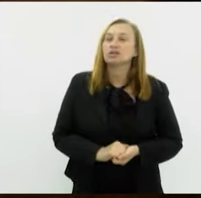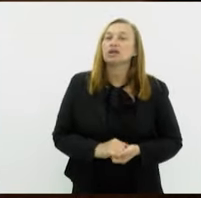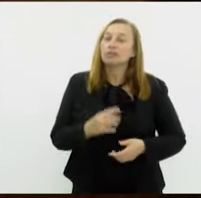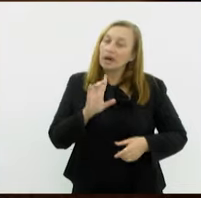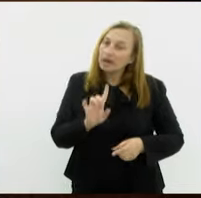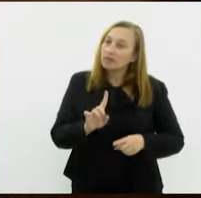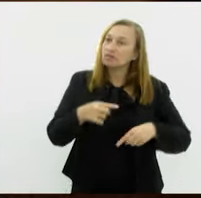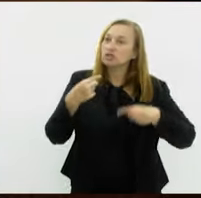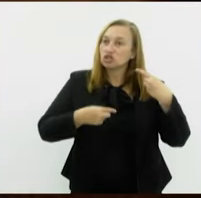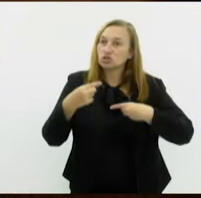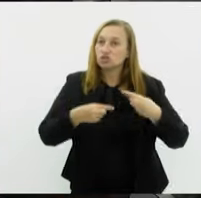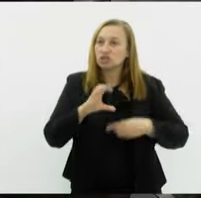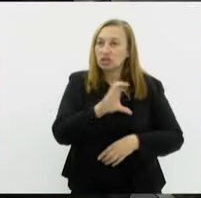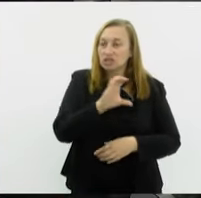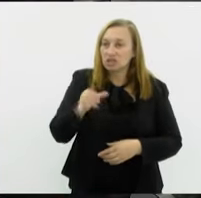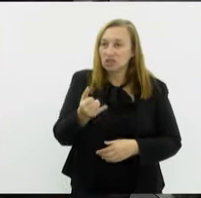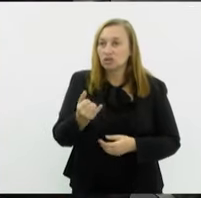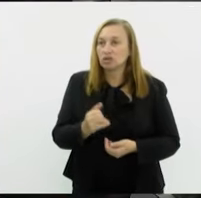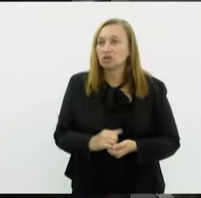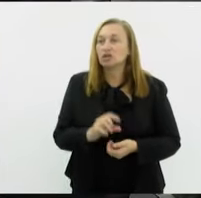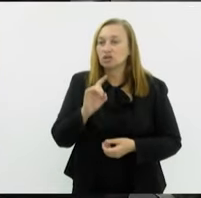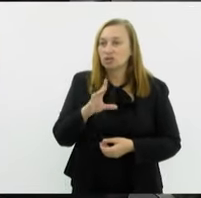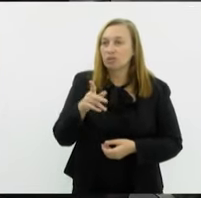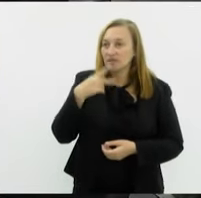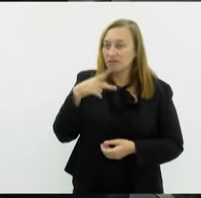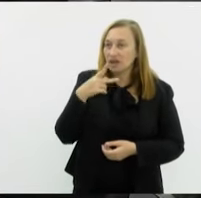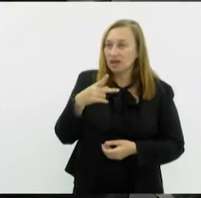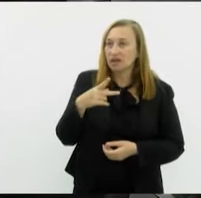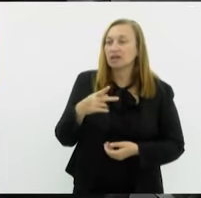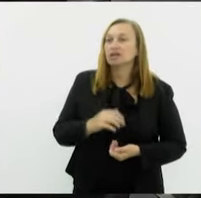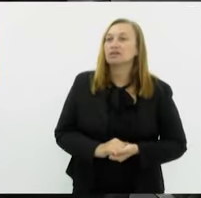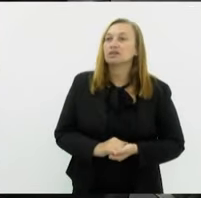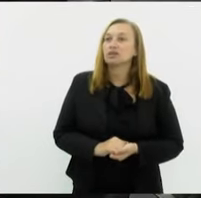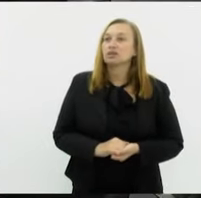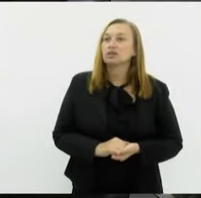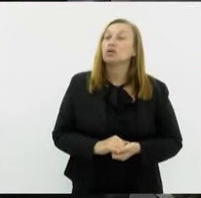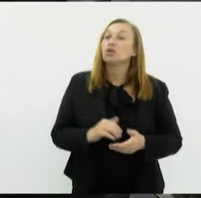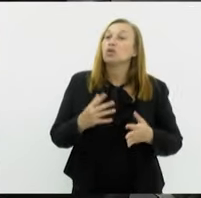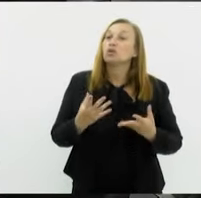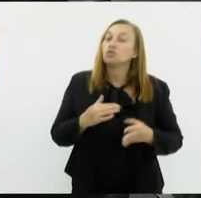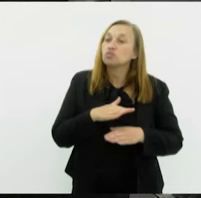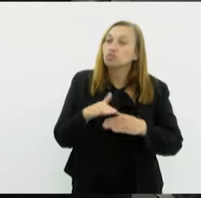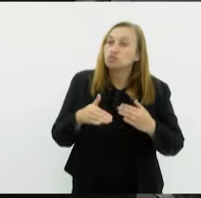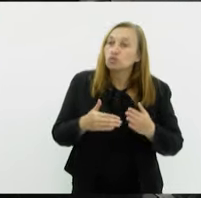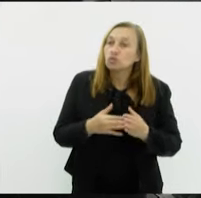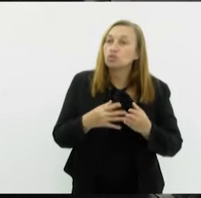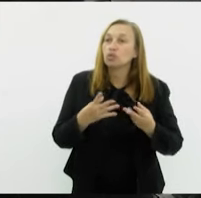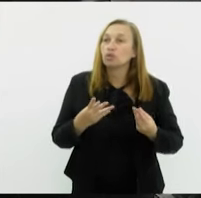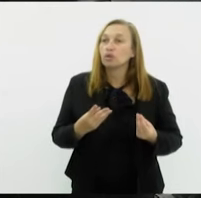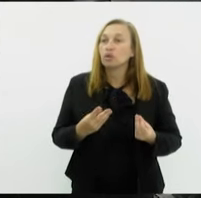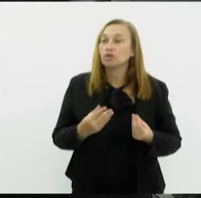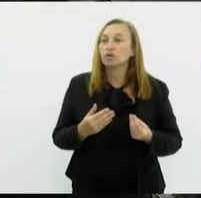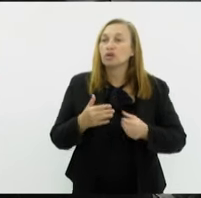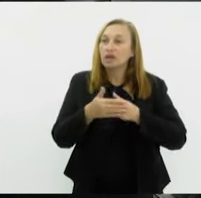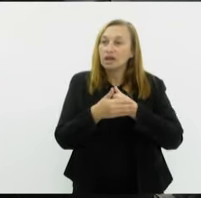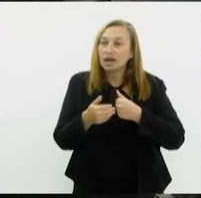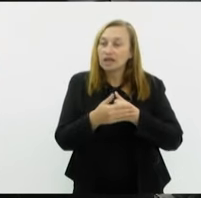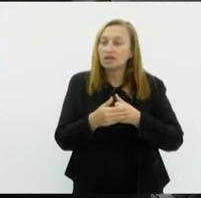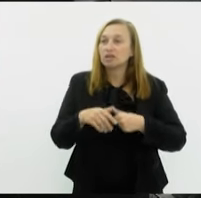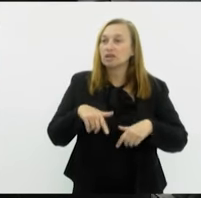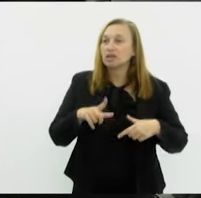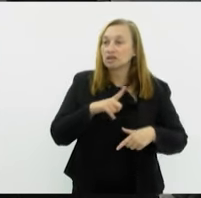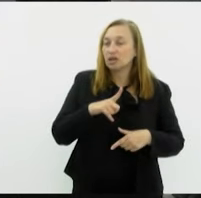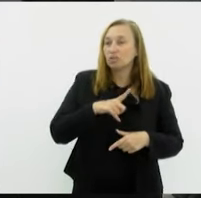debatido novamente na CCJ. Deputada Moguin, mas só para dizer que assiste razão a Vossa Excelência. Com todo apreço que tenho por Vossa Excelência,